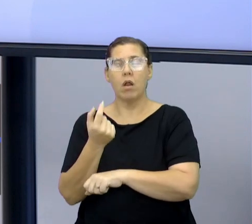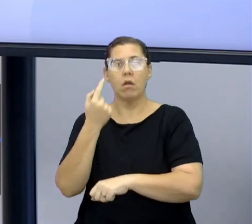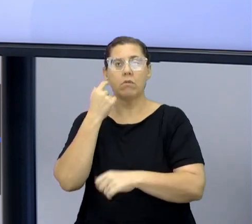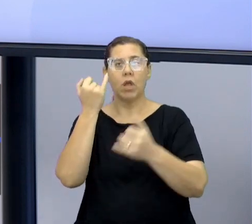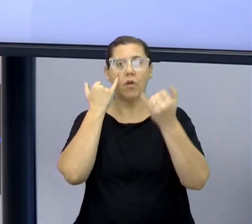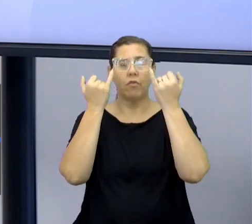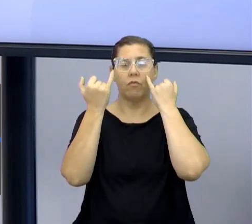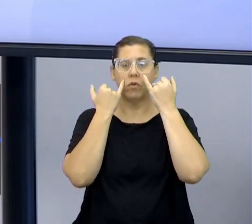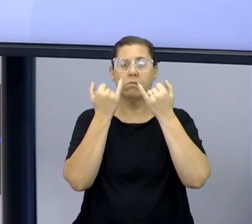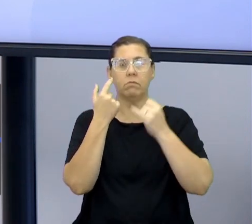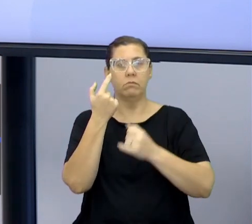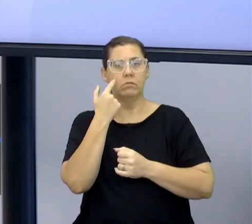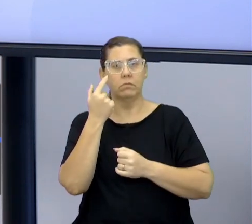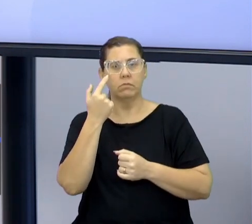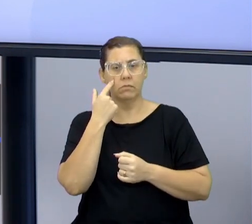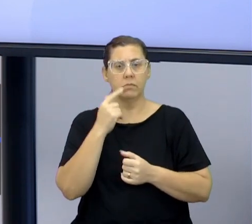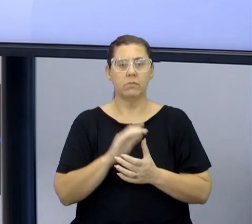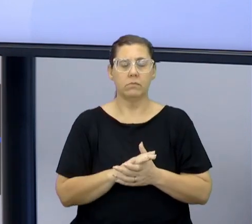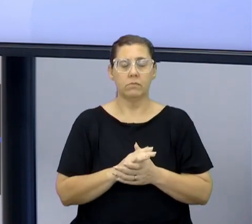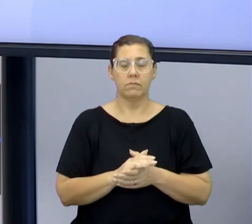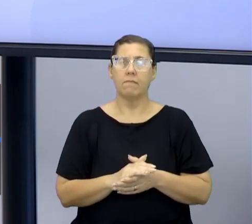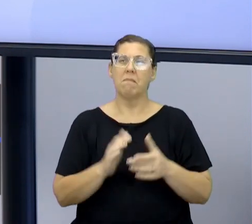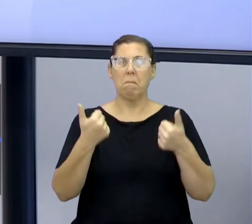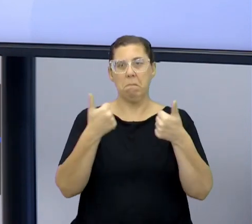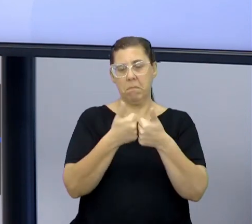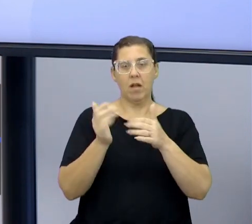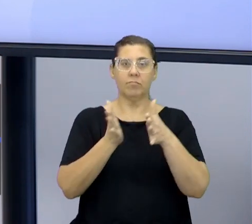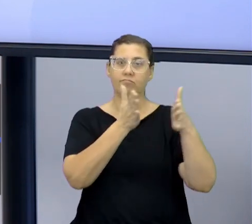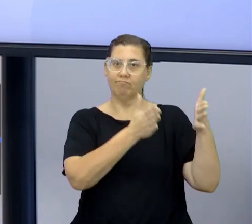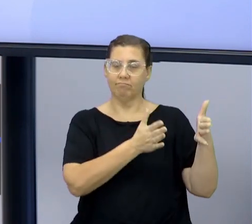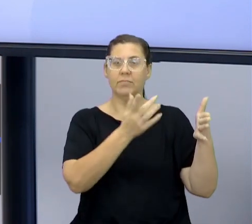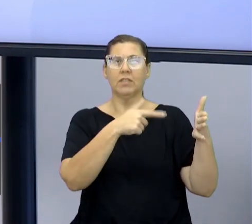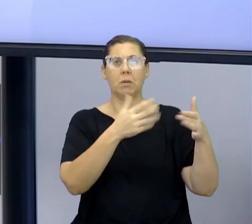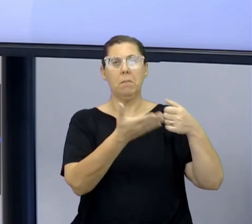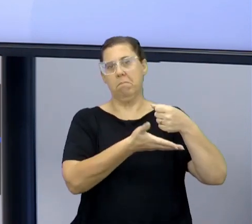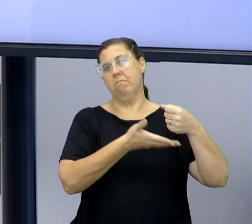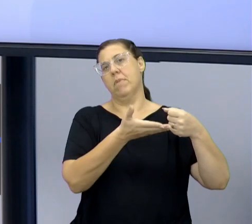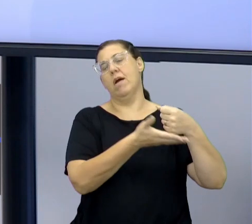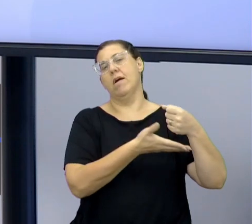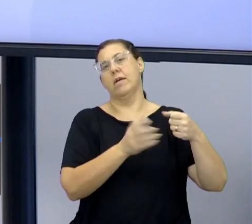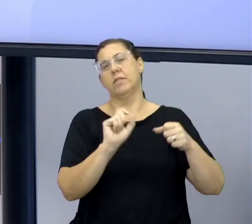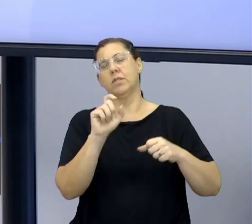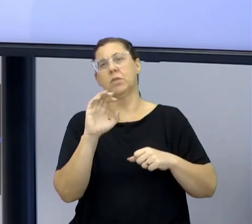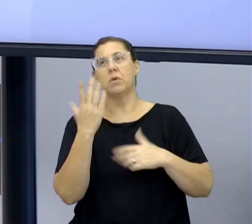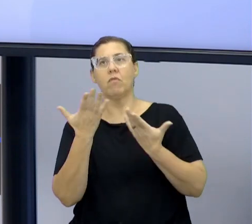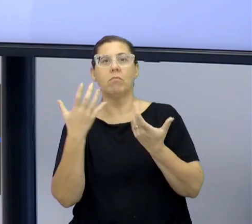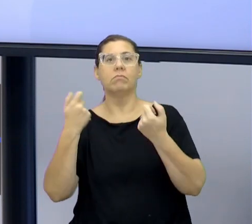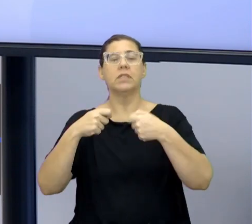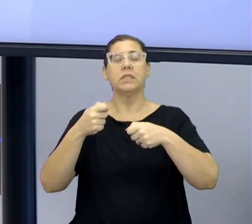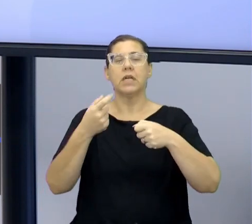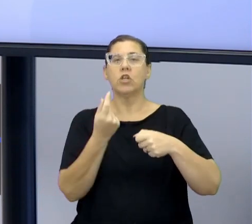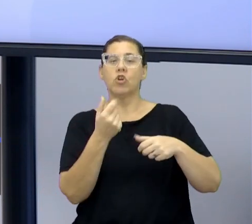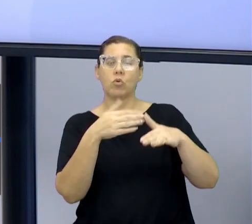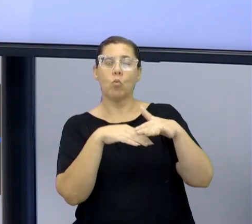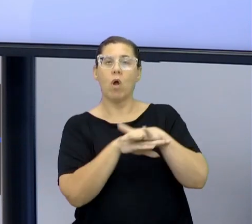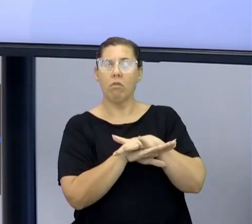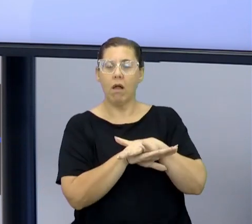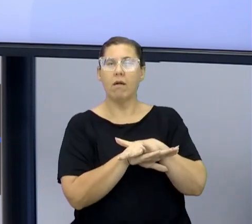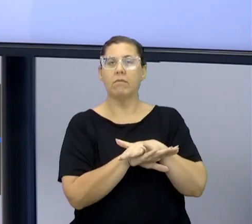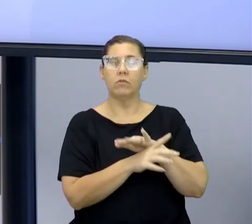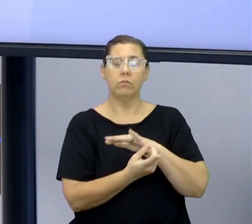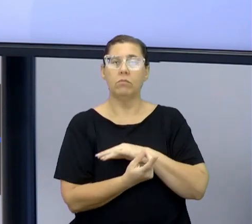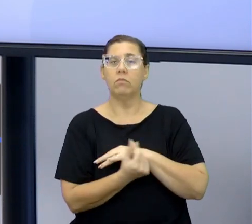informação estimada aí do ladinho, para a gente poder ter base no que a gente vai precisar guardar, do que a gente